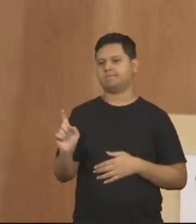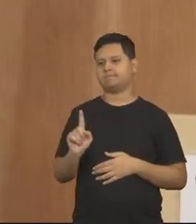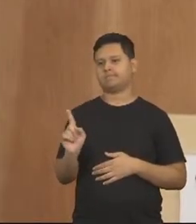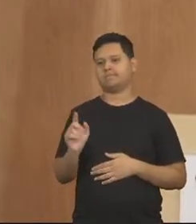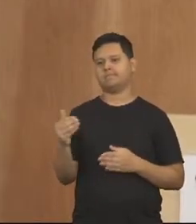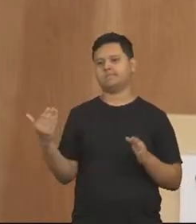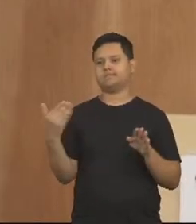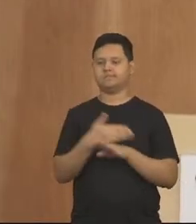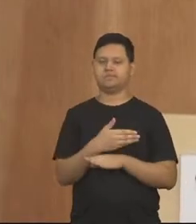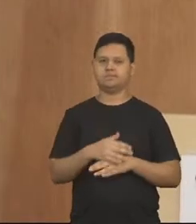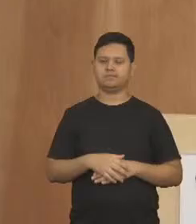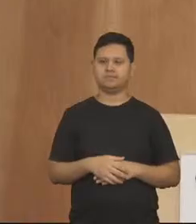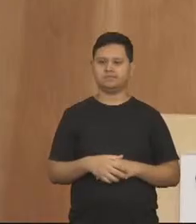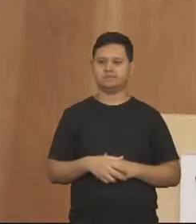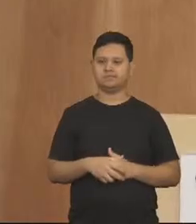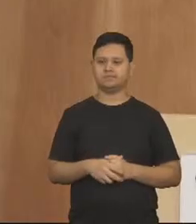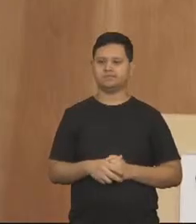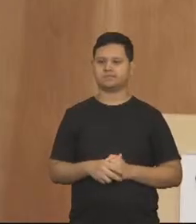no